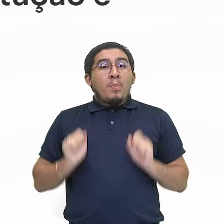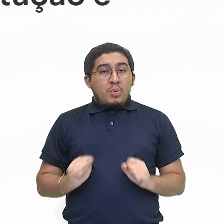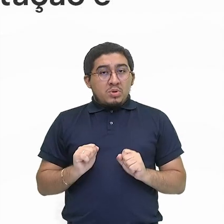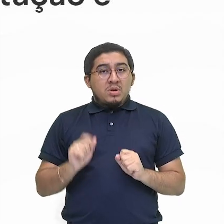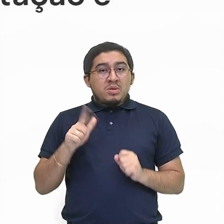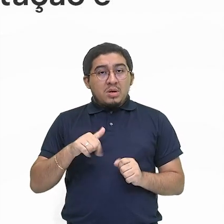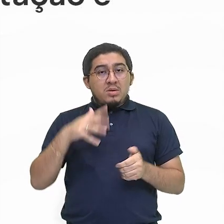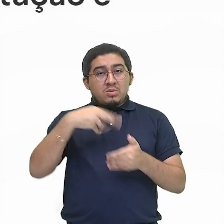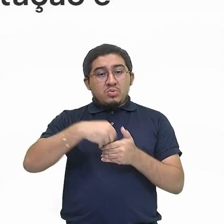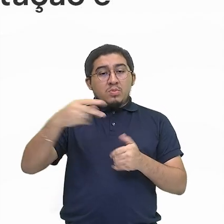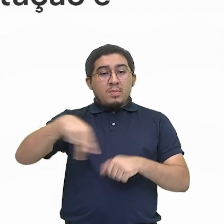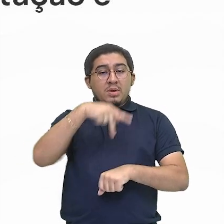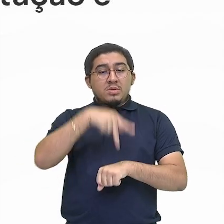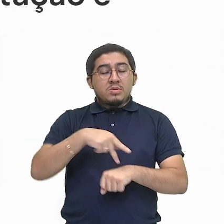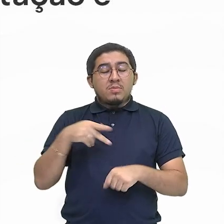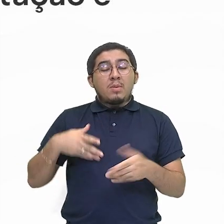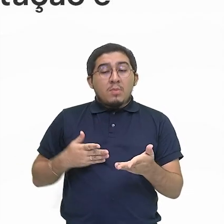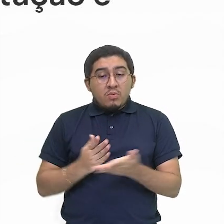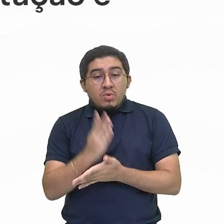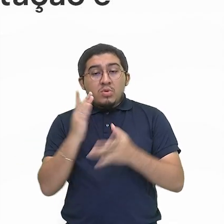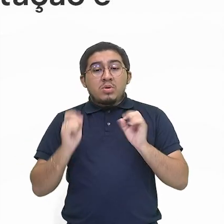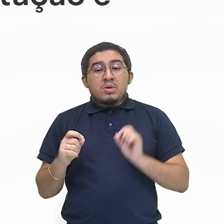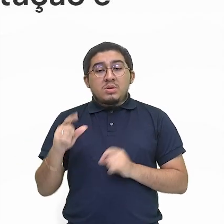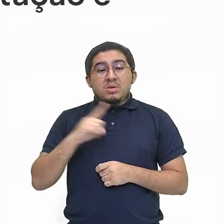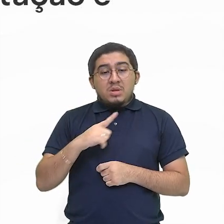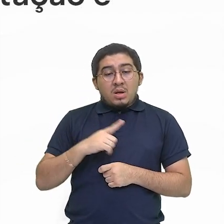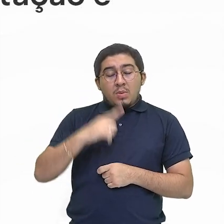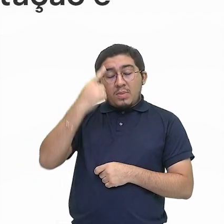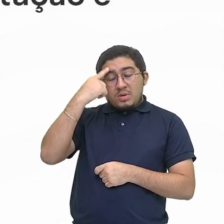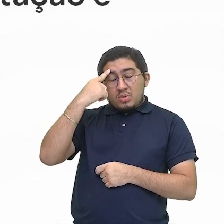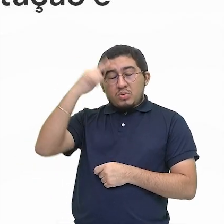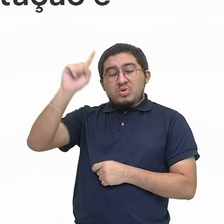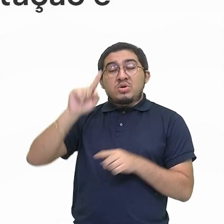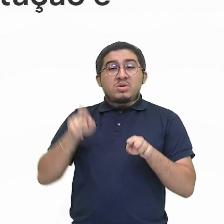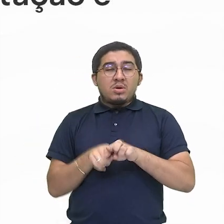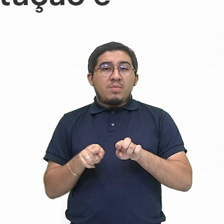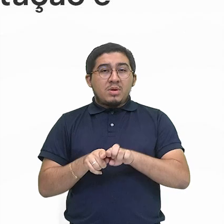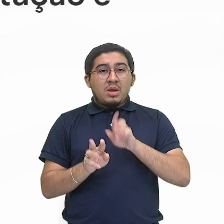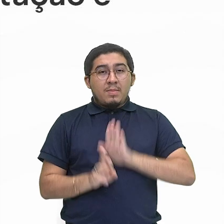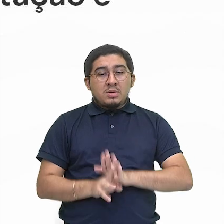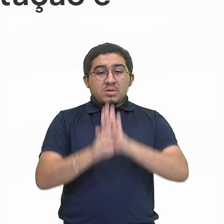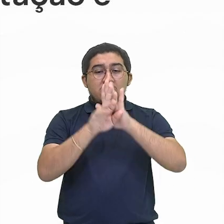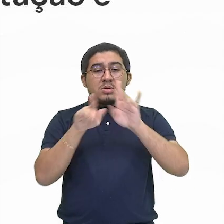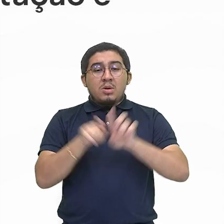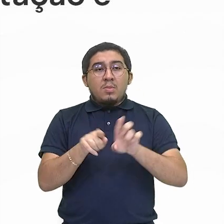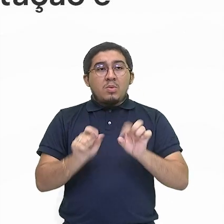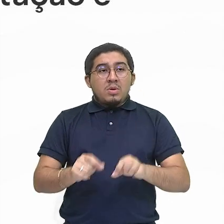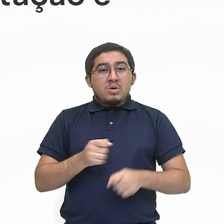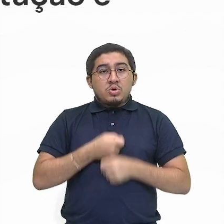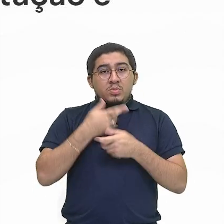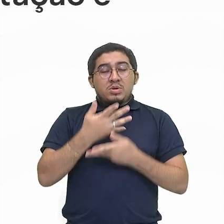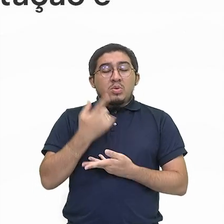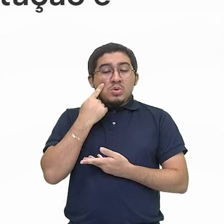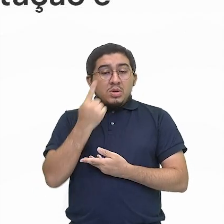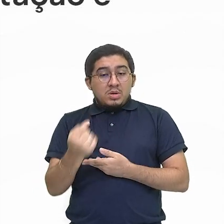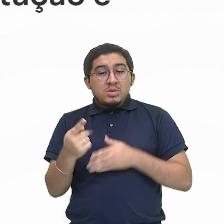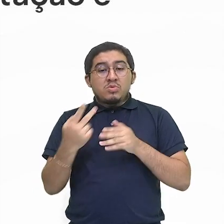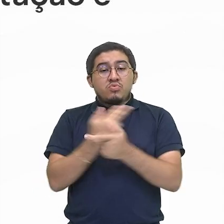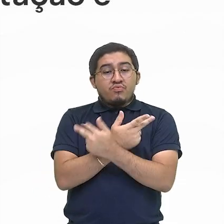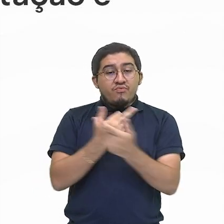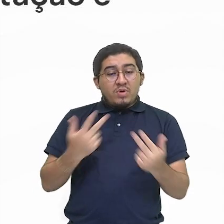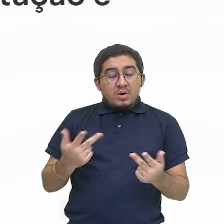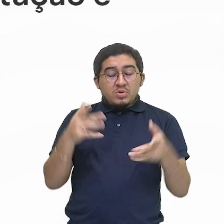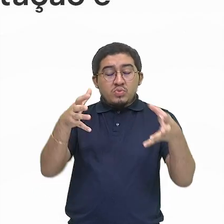Estado, legitimando essa busca através da ideologia, da representação e expressando os interesses de uma ou